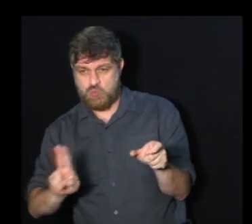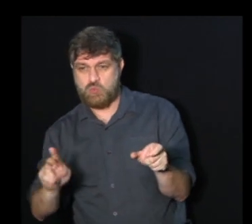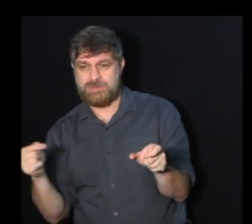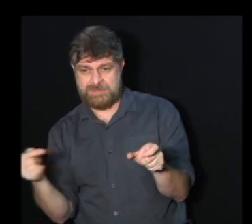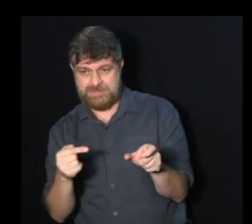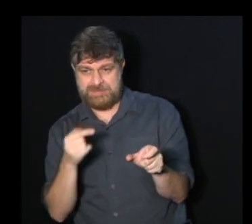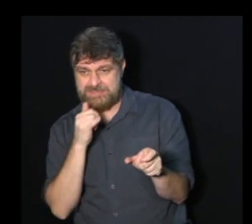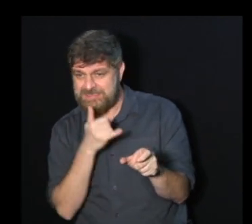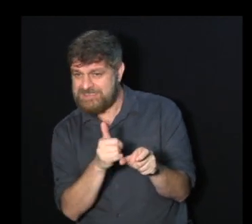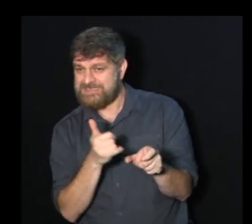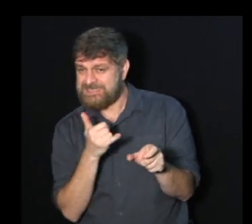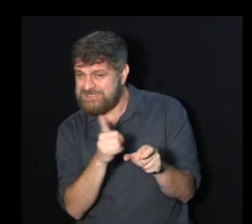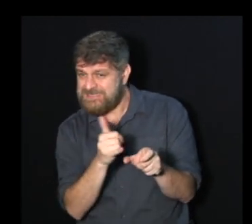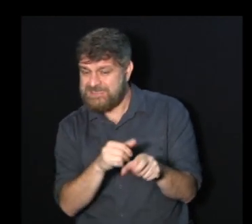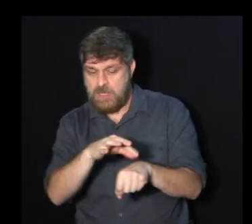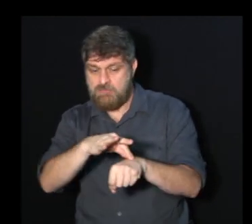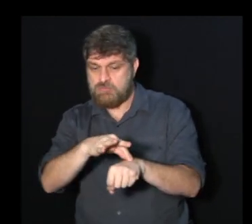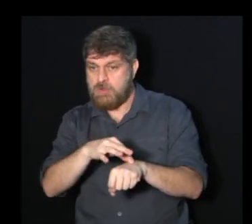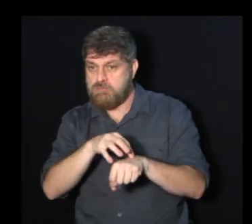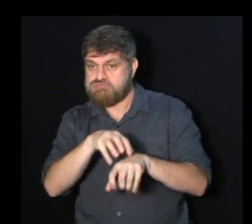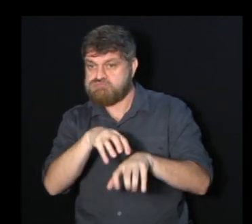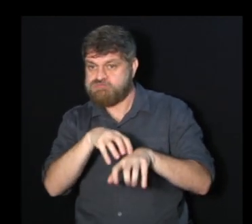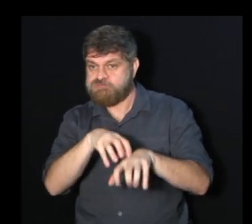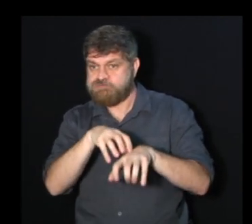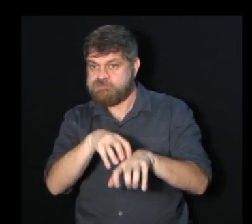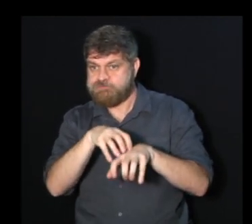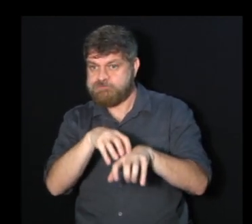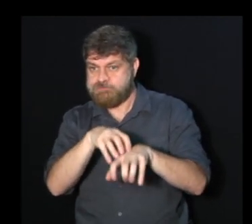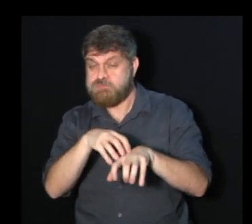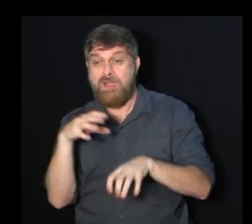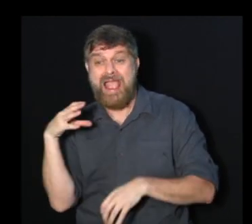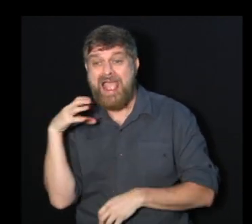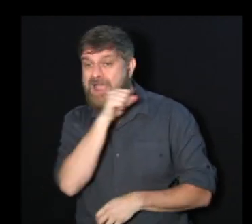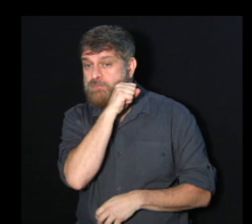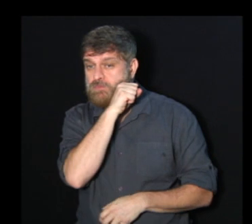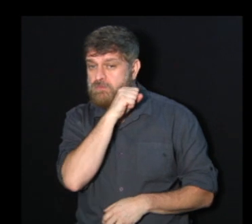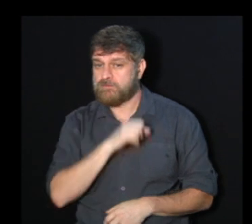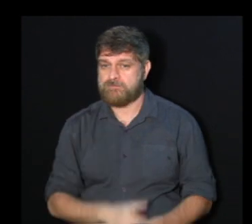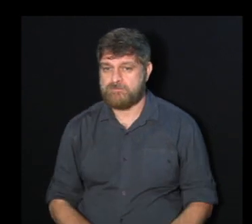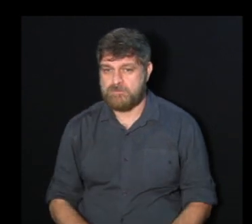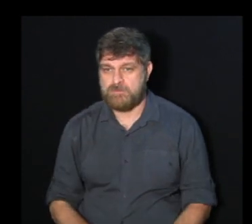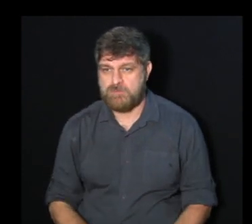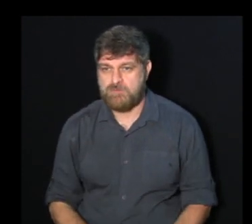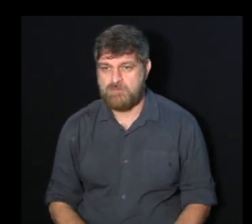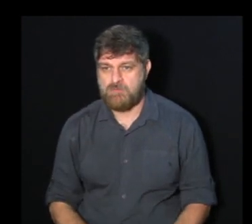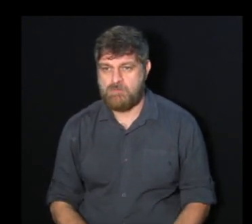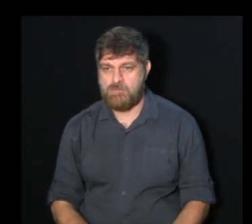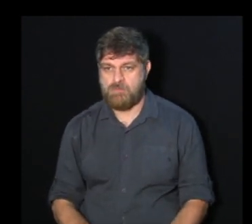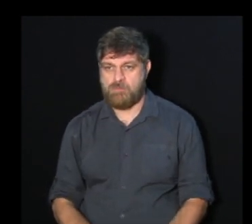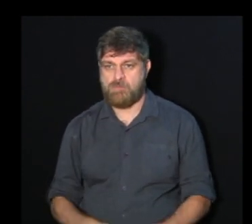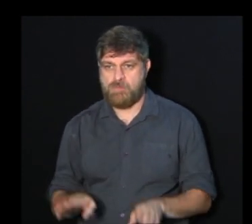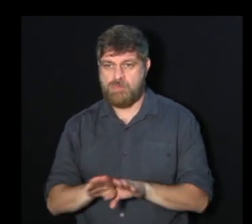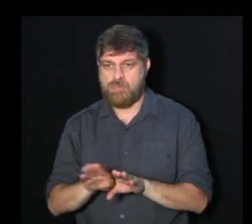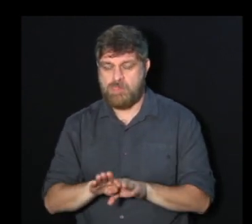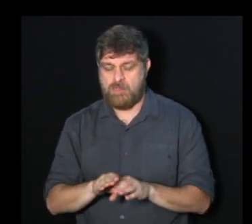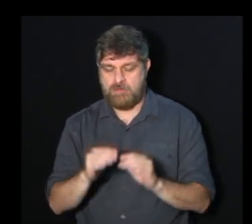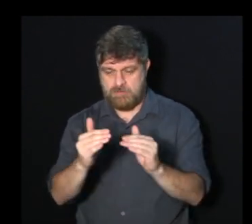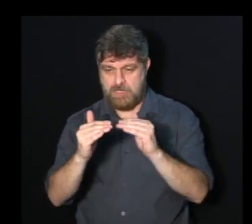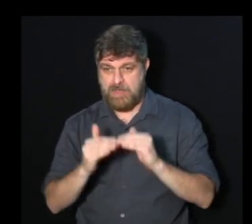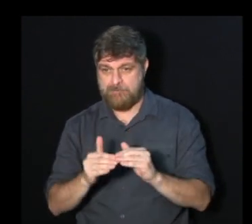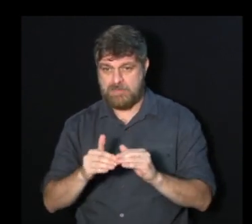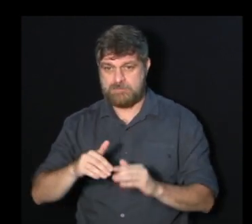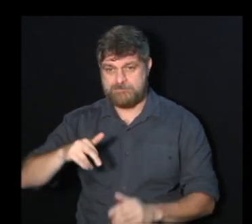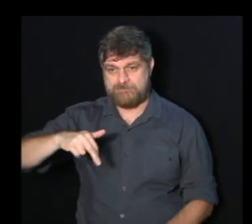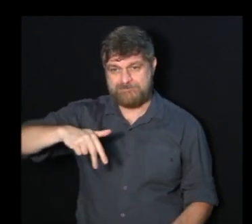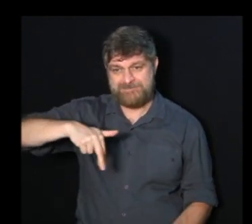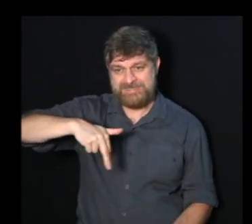consegue ativar essas fibras musculares, como eu falei, muito mais rápido. Né? E ali um desenho representando